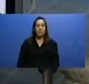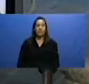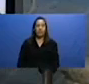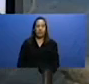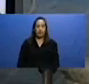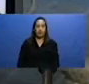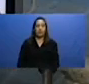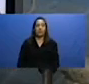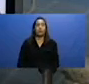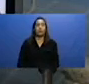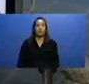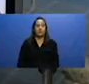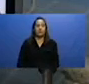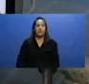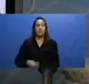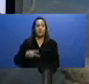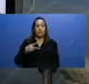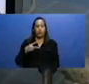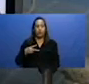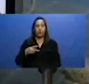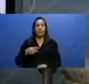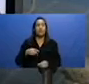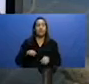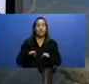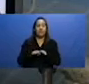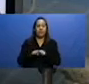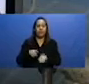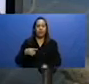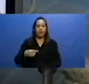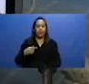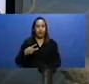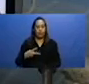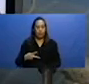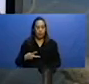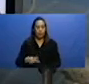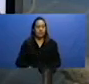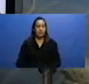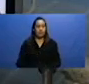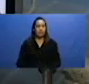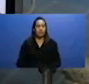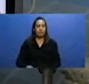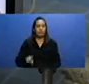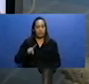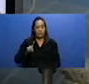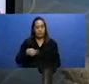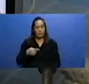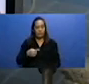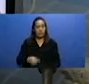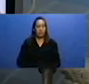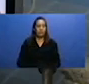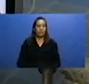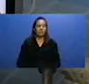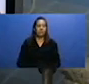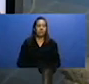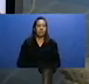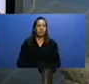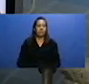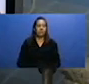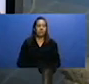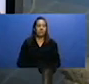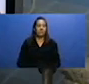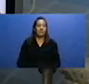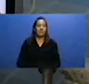Foi o que a gente viu lá nas colunas. 2 e 12, aqui é uma vírgula com um ponto, chama ponto e vírgula,